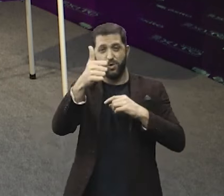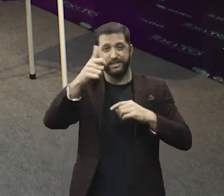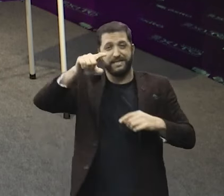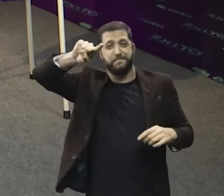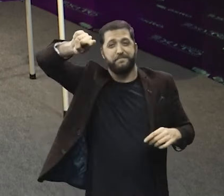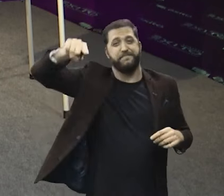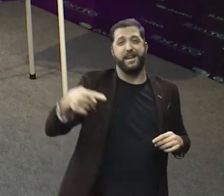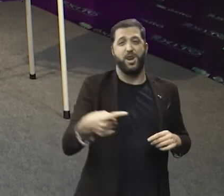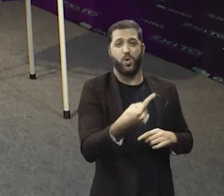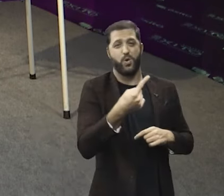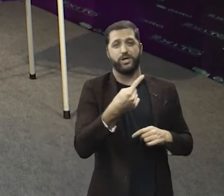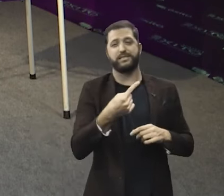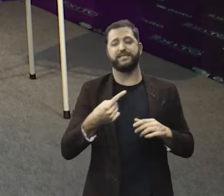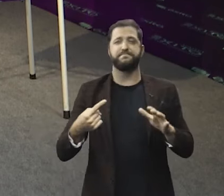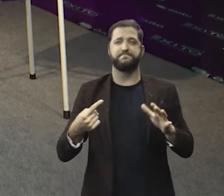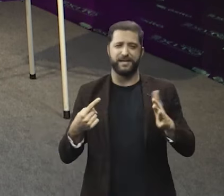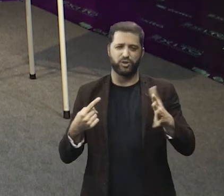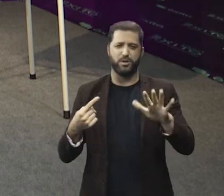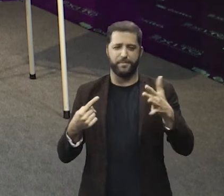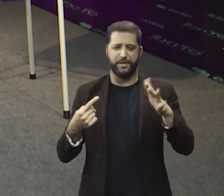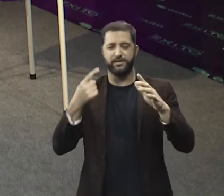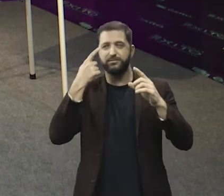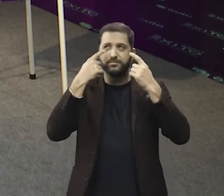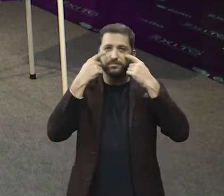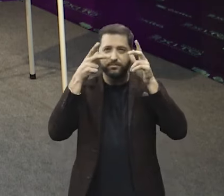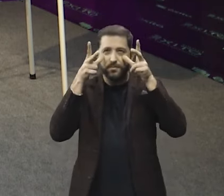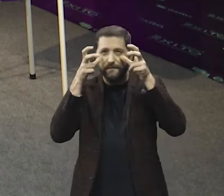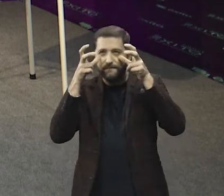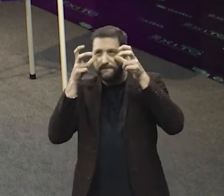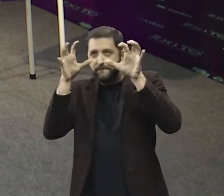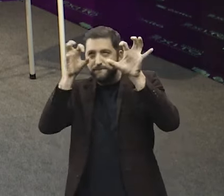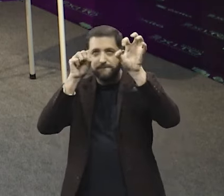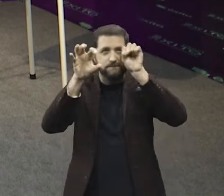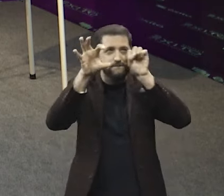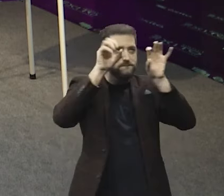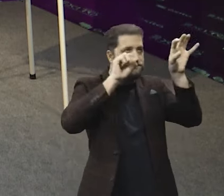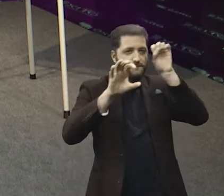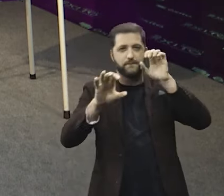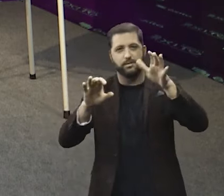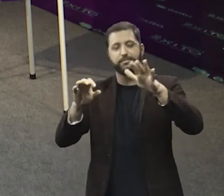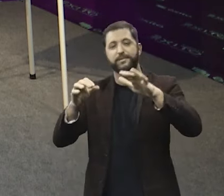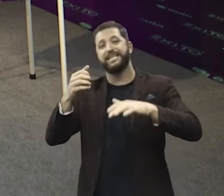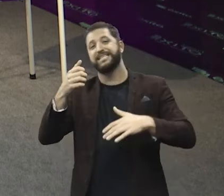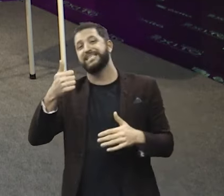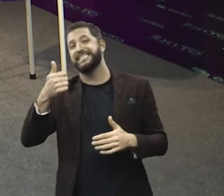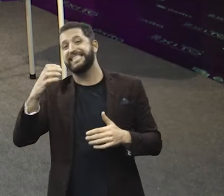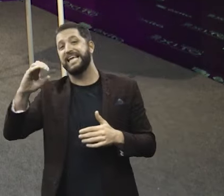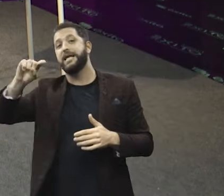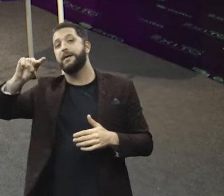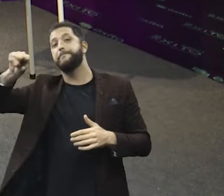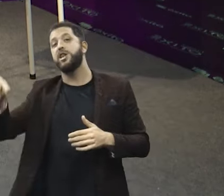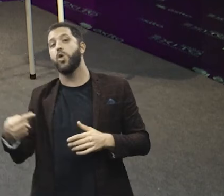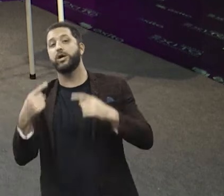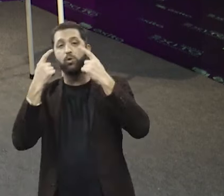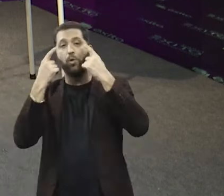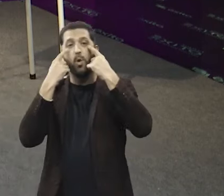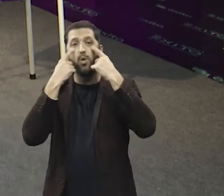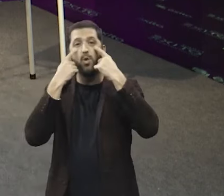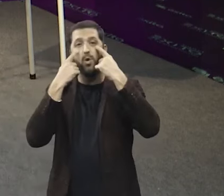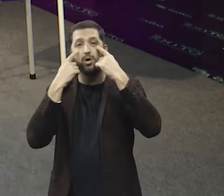eh receptores sensoriais do quais mais ou menos uns 10 milhões tá aqui na visão Olha a